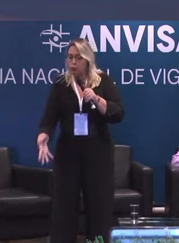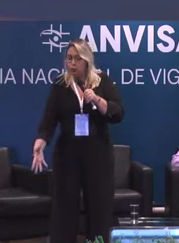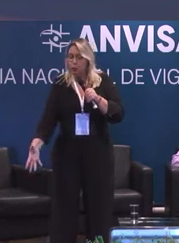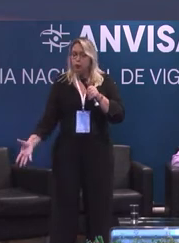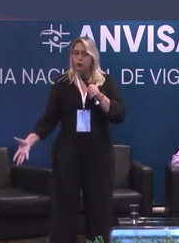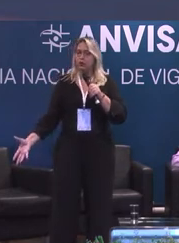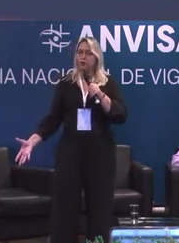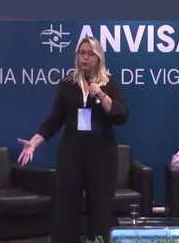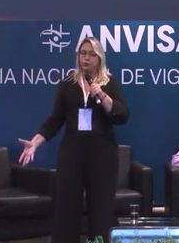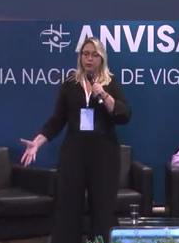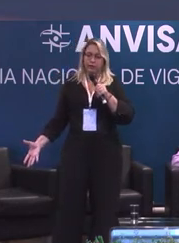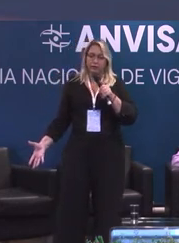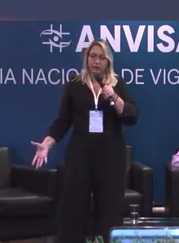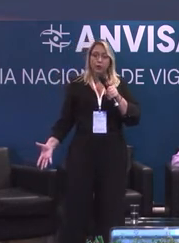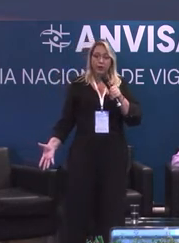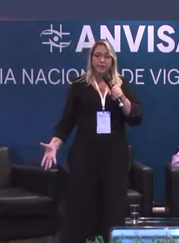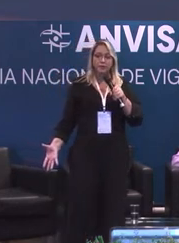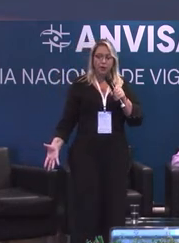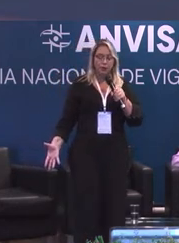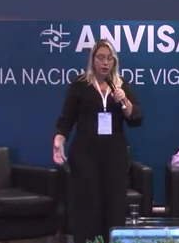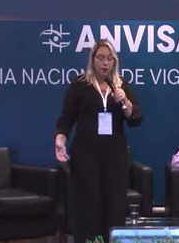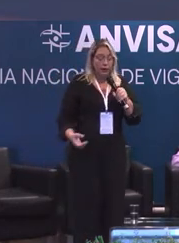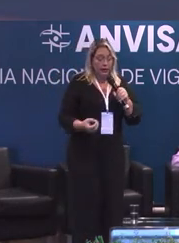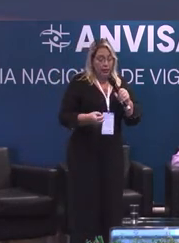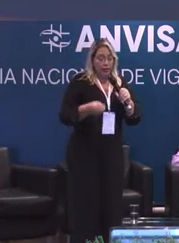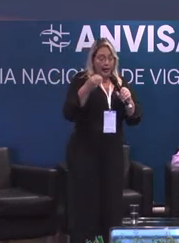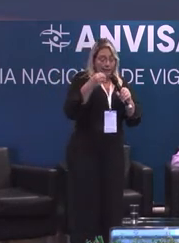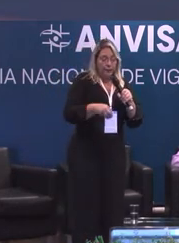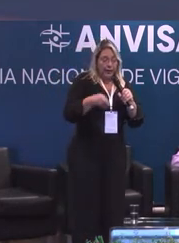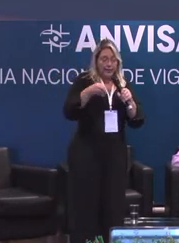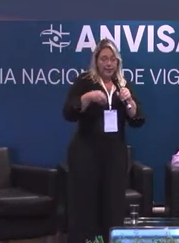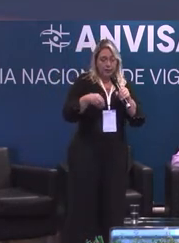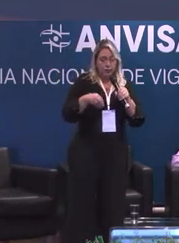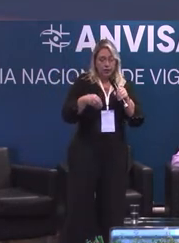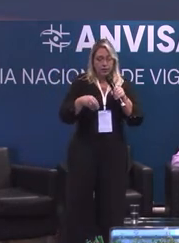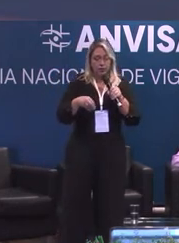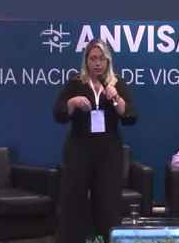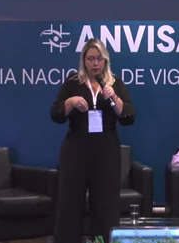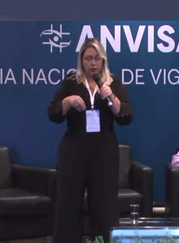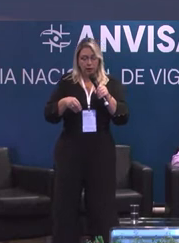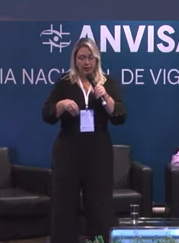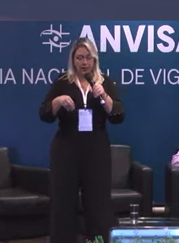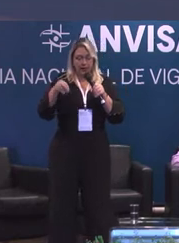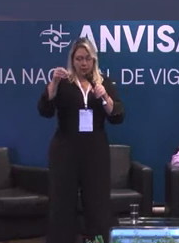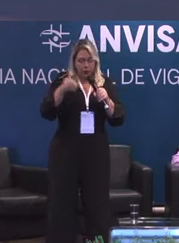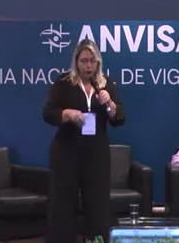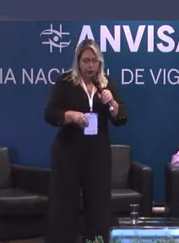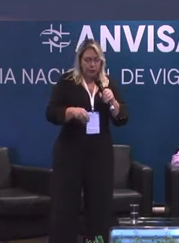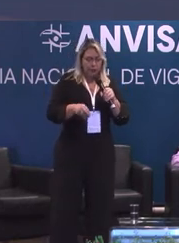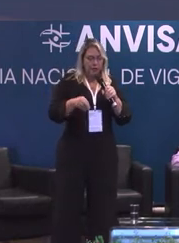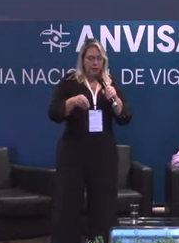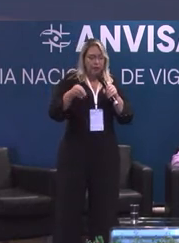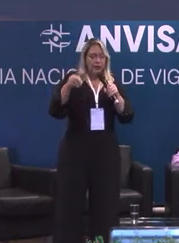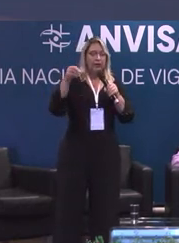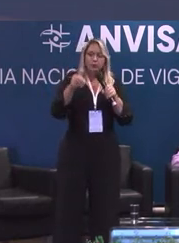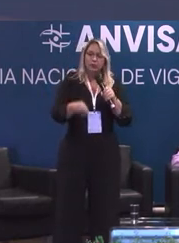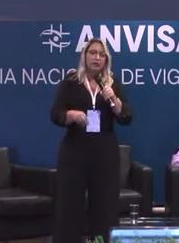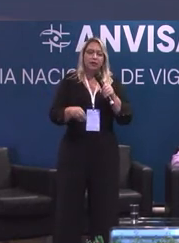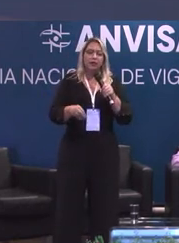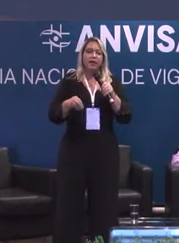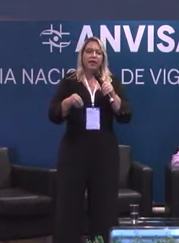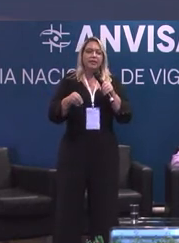um poço sem fundo, sem conhecimento. Então, também essa articulação com o LACEN era muito tímida, não